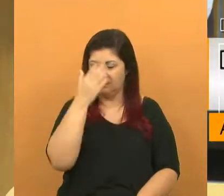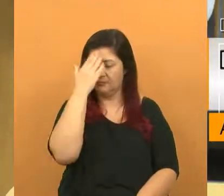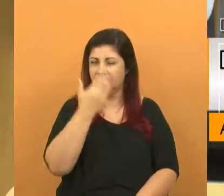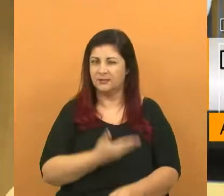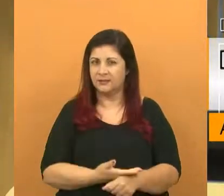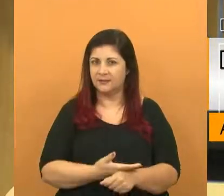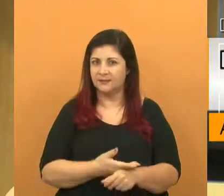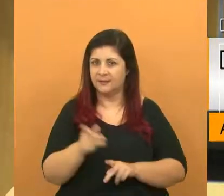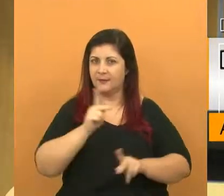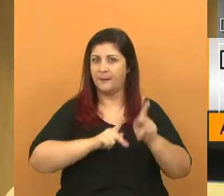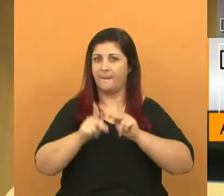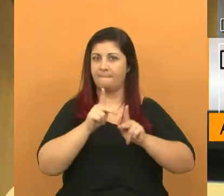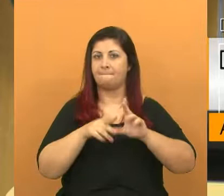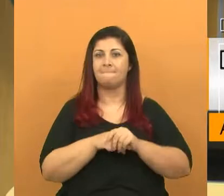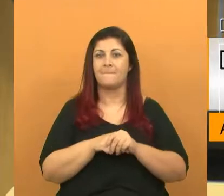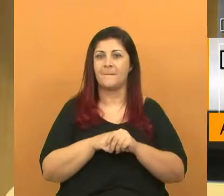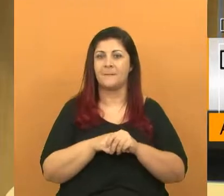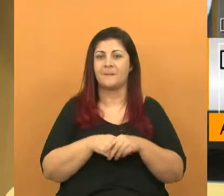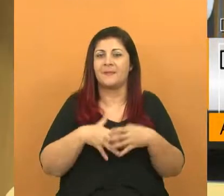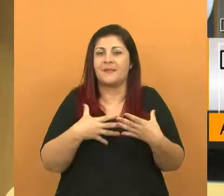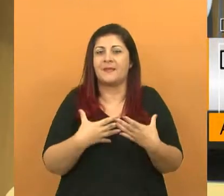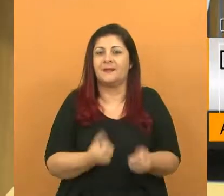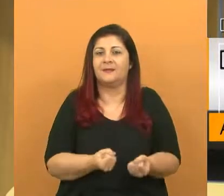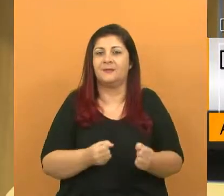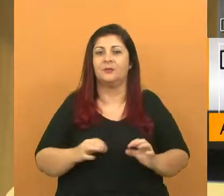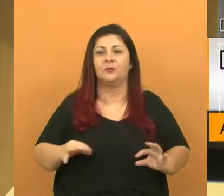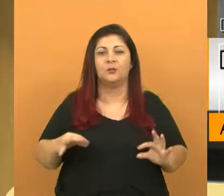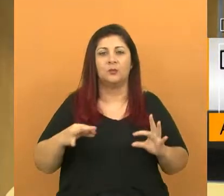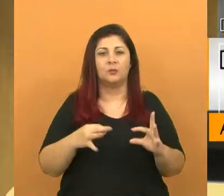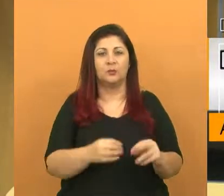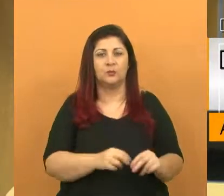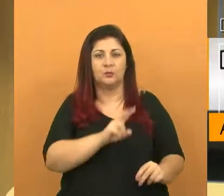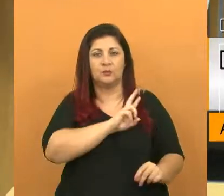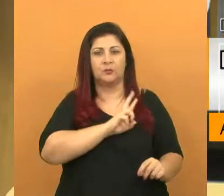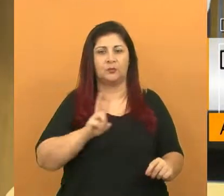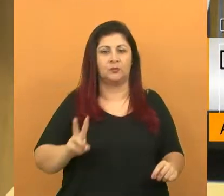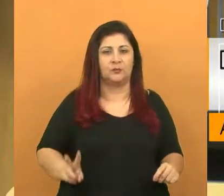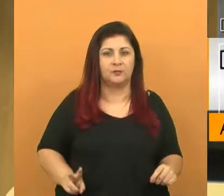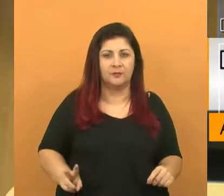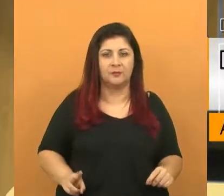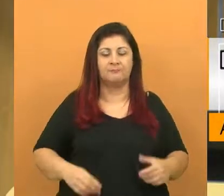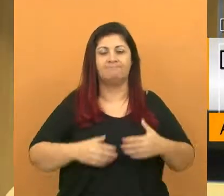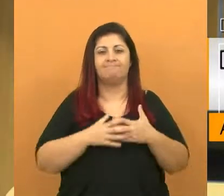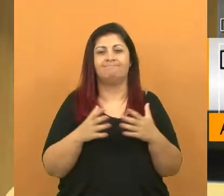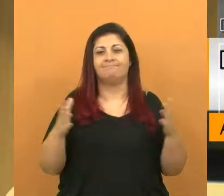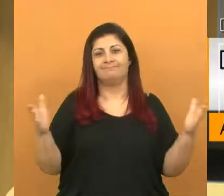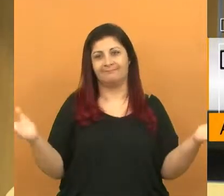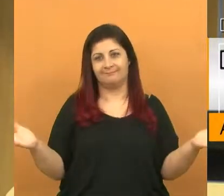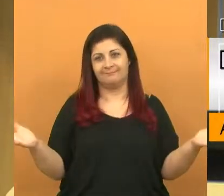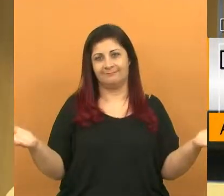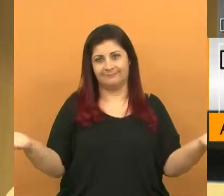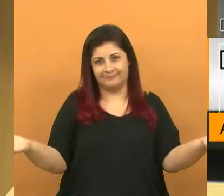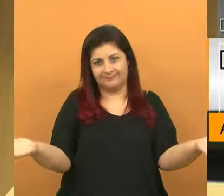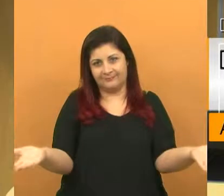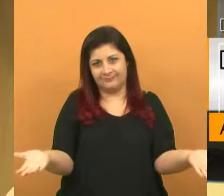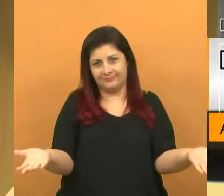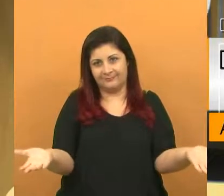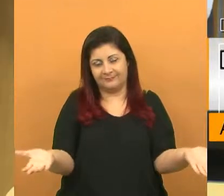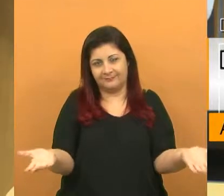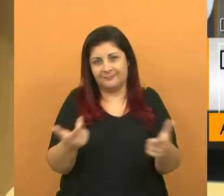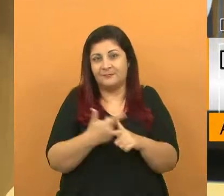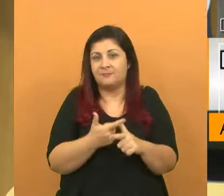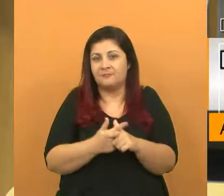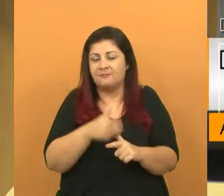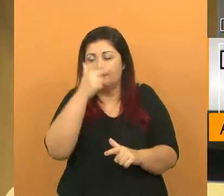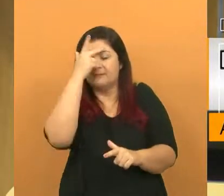povo acolhe todos os vereadores e todas as autoridades de braços abertos na lagoa azul são